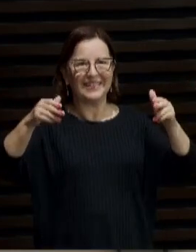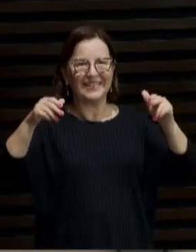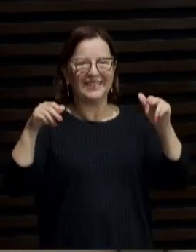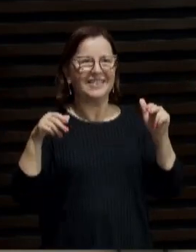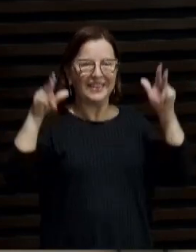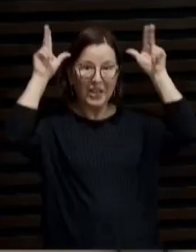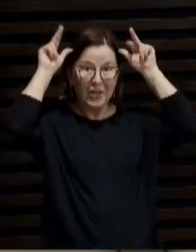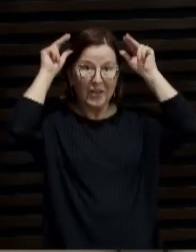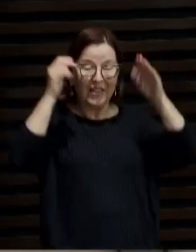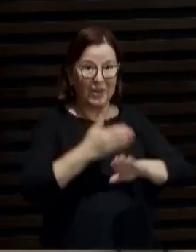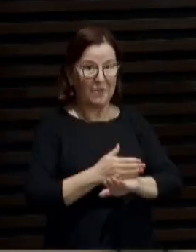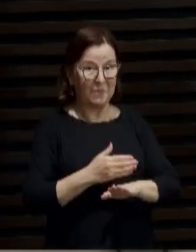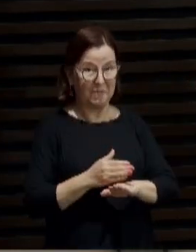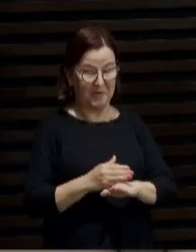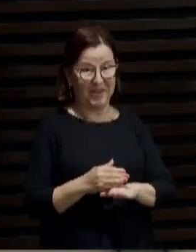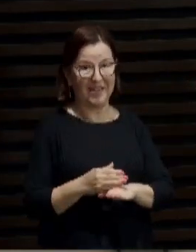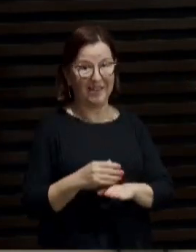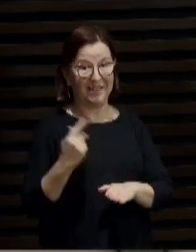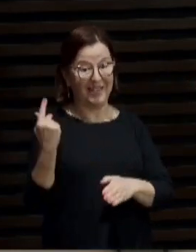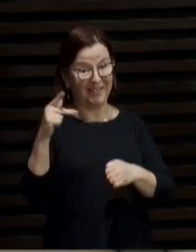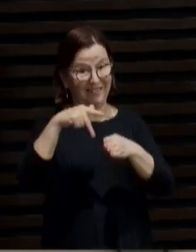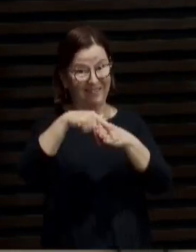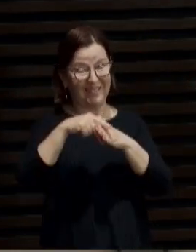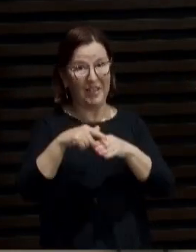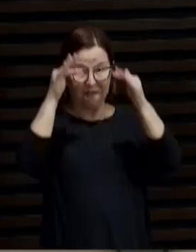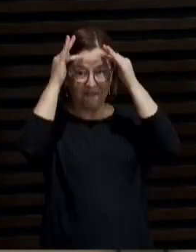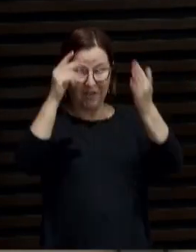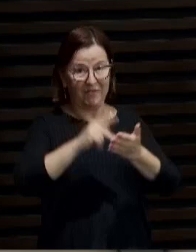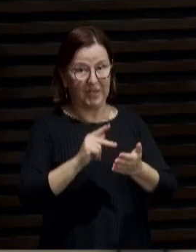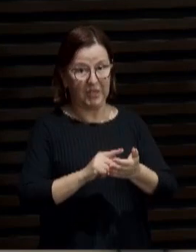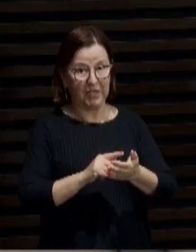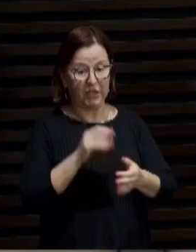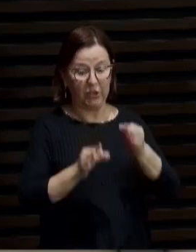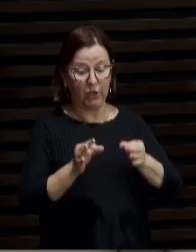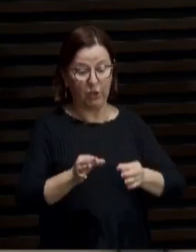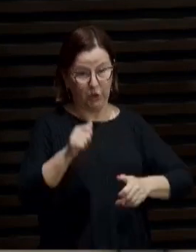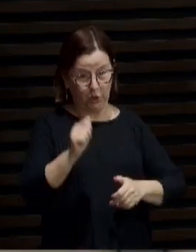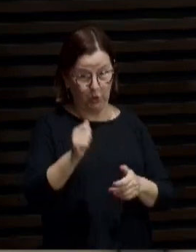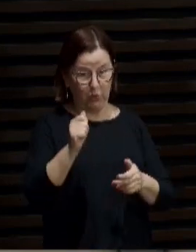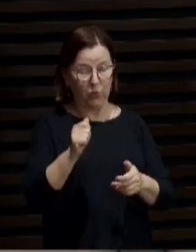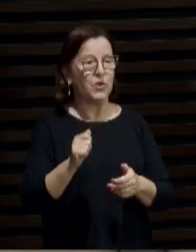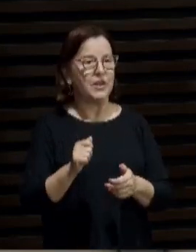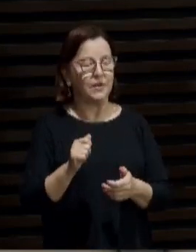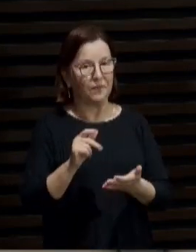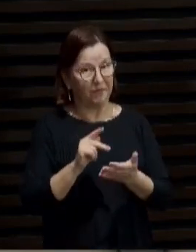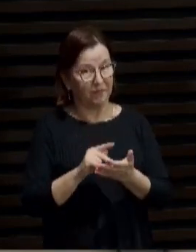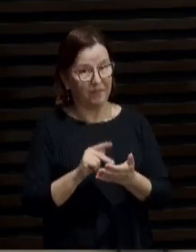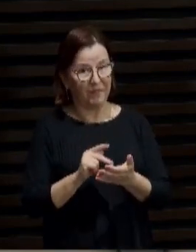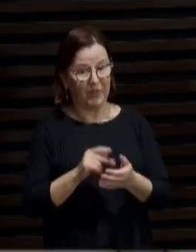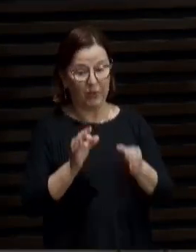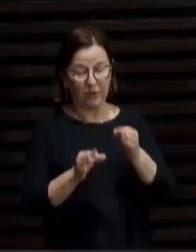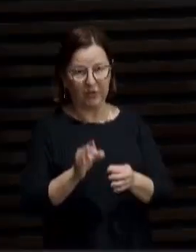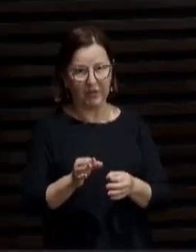chama Fiel e Verdadeiro, e julga e peleja com justiça. Os seus olhos são chama de fogo, na sua cabeça